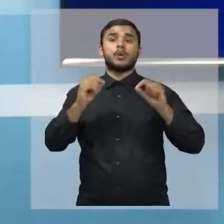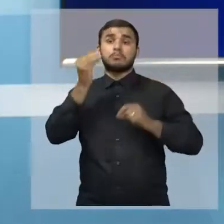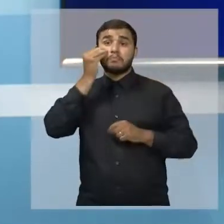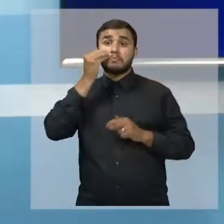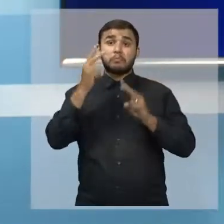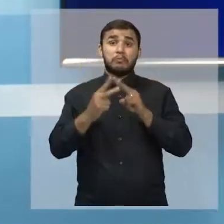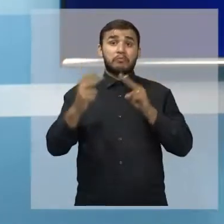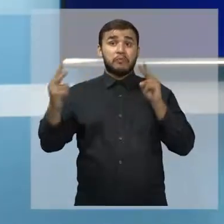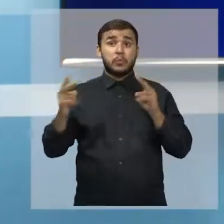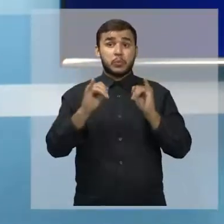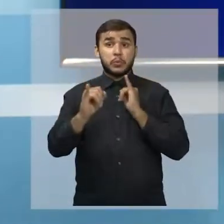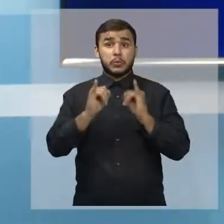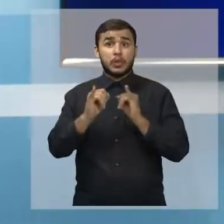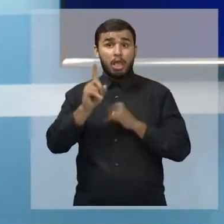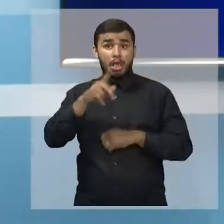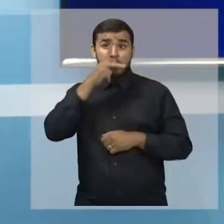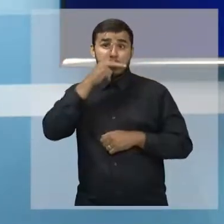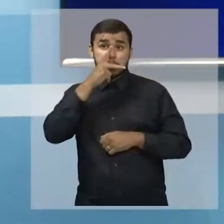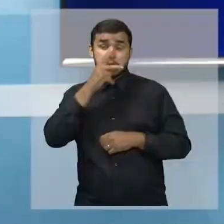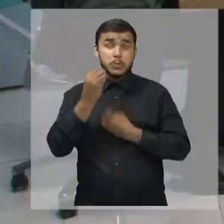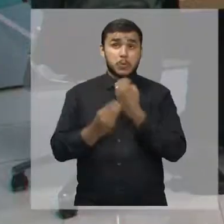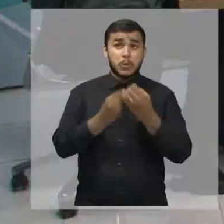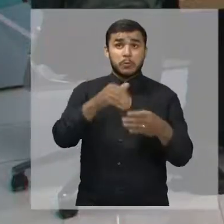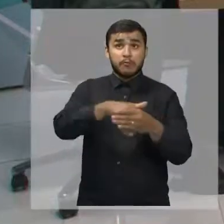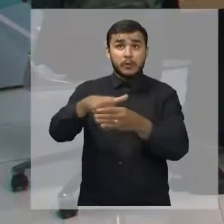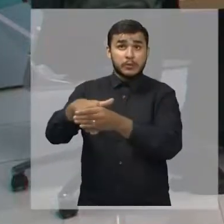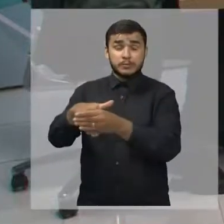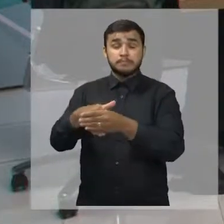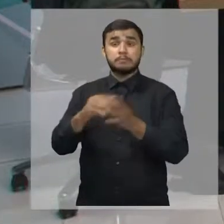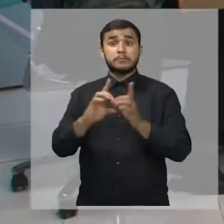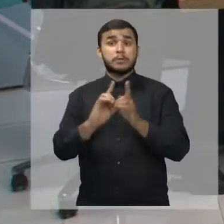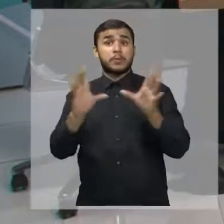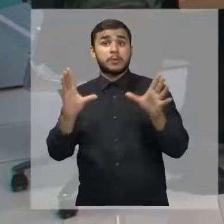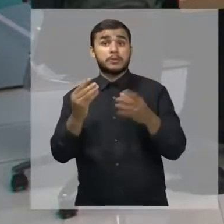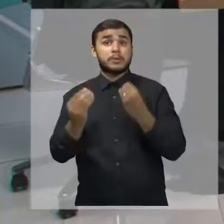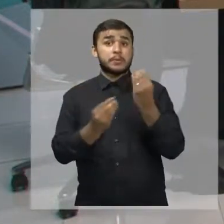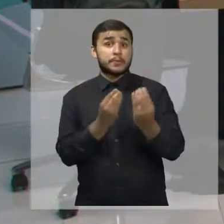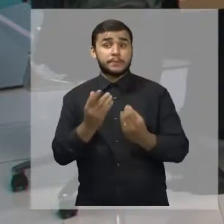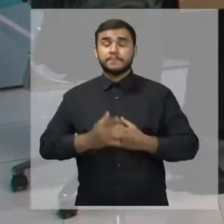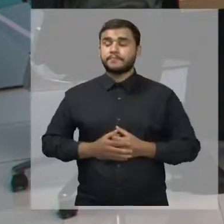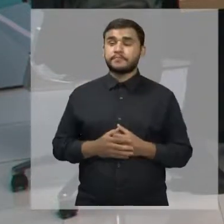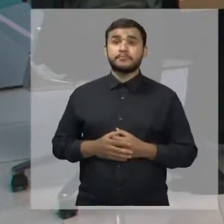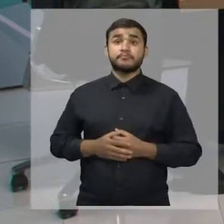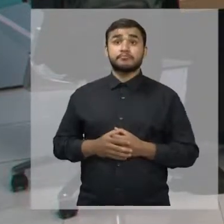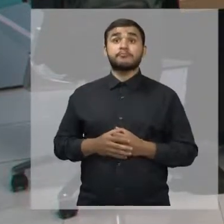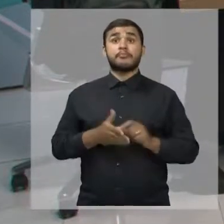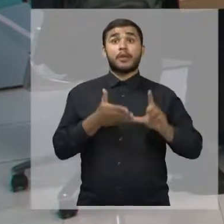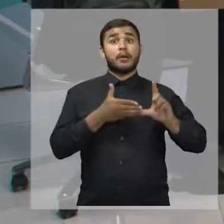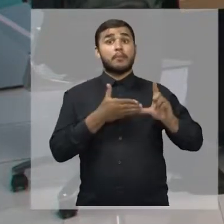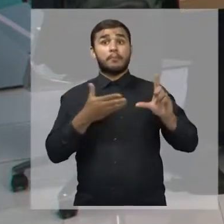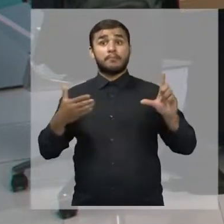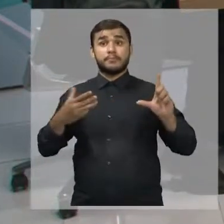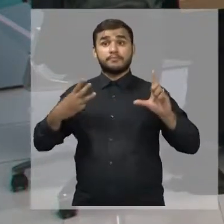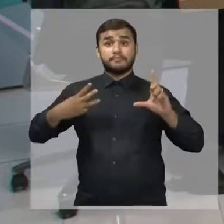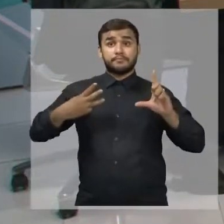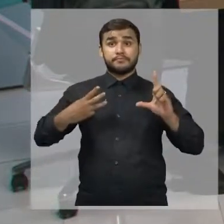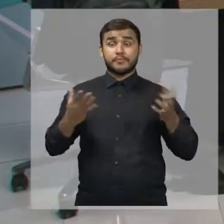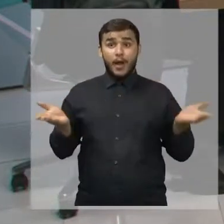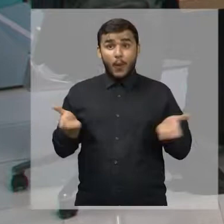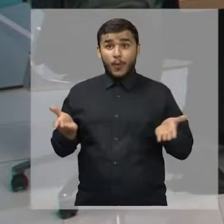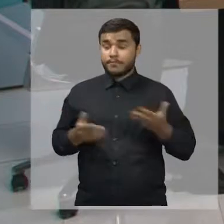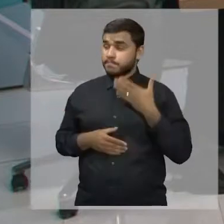outros setores. E agora eu quero colocar aqui para a discussão dos doutos debatedores